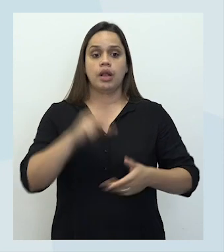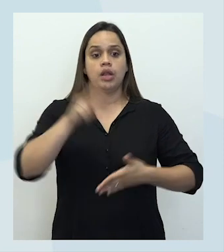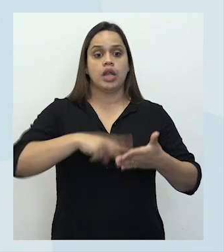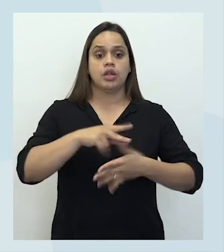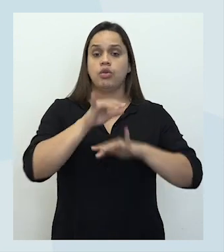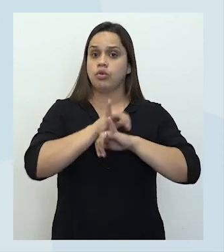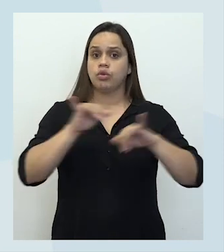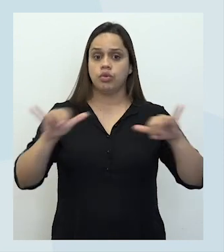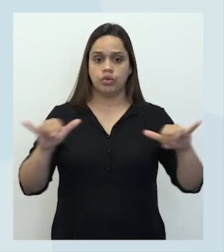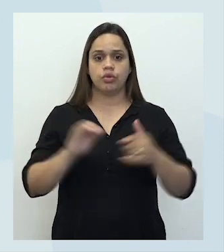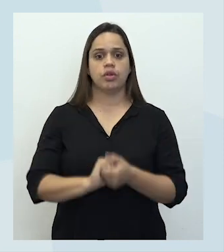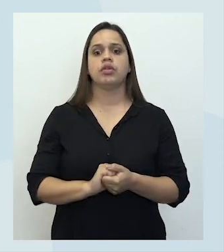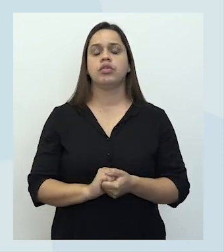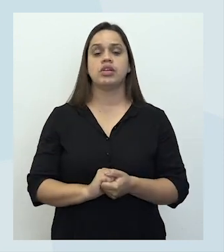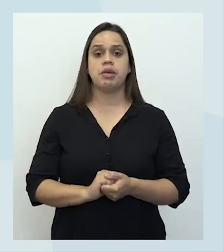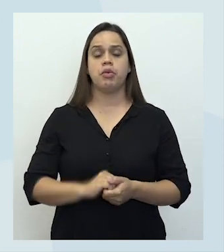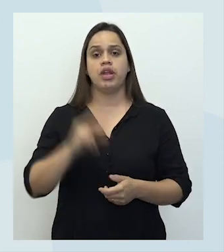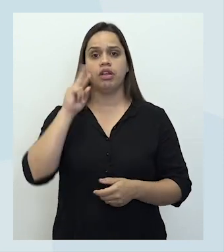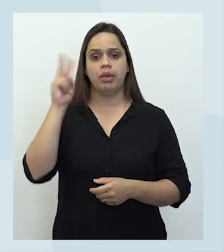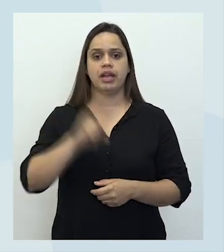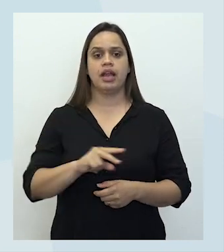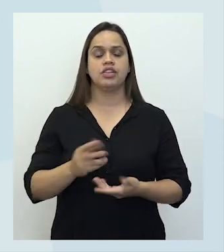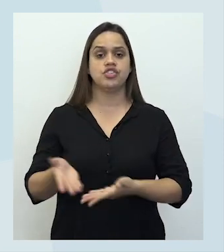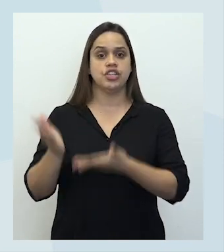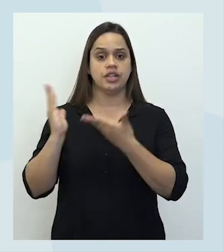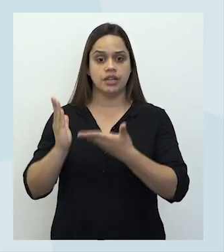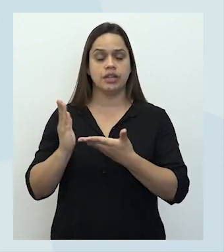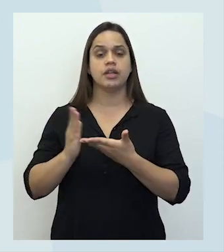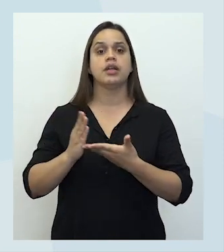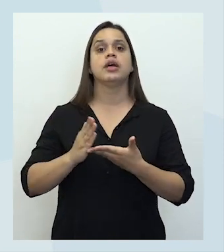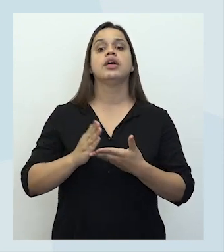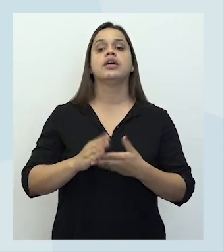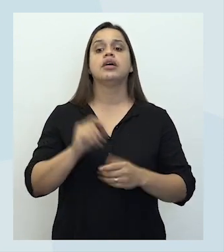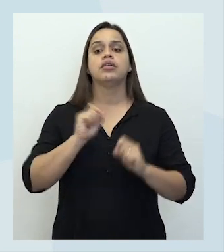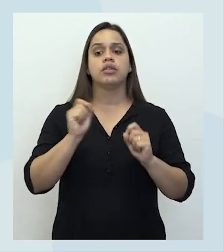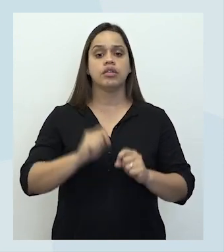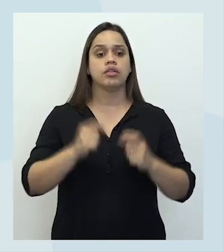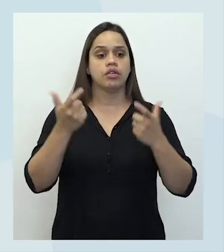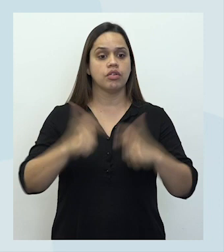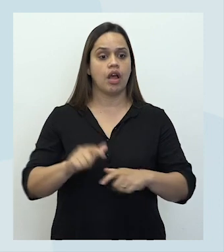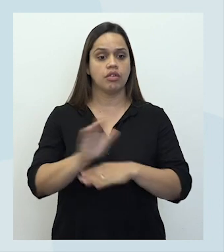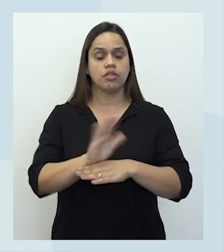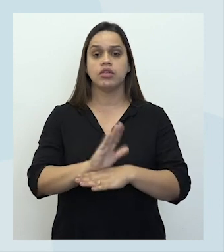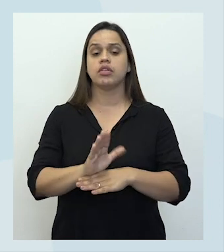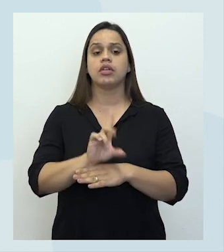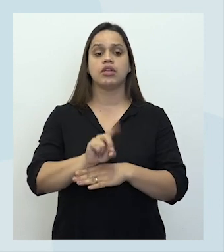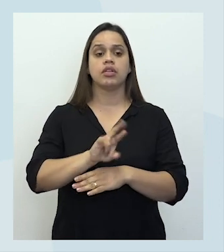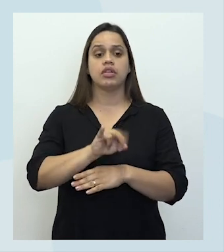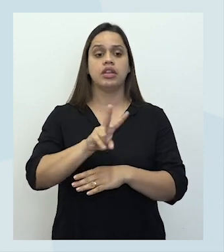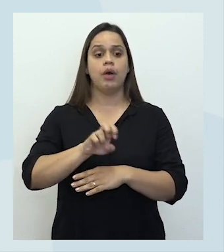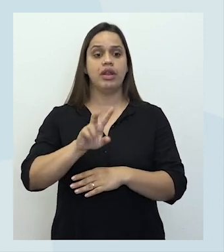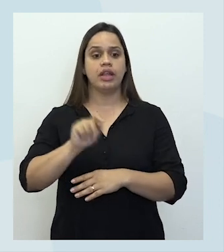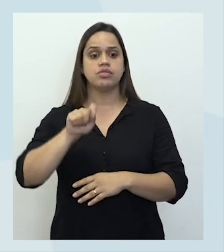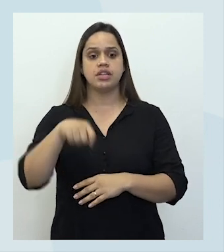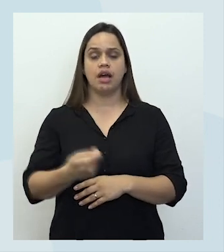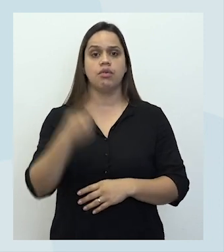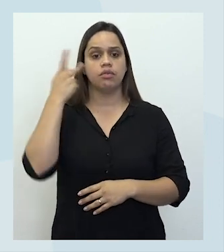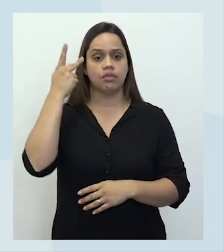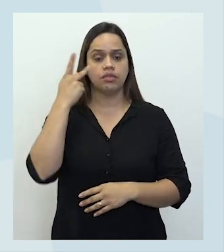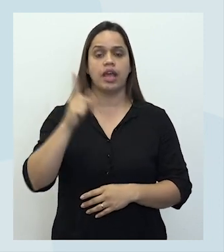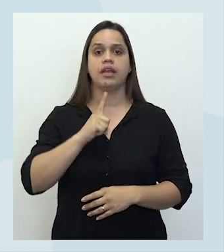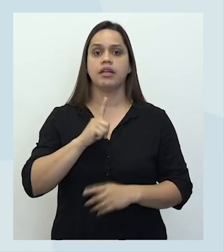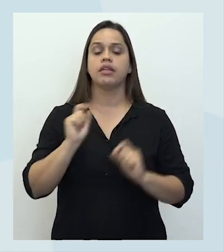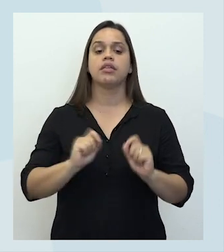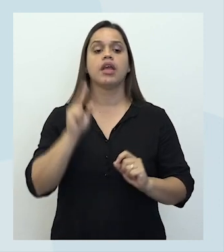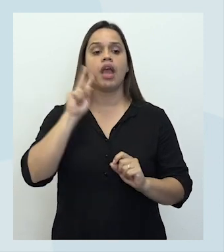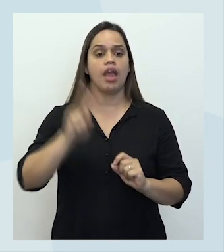da notícia. Memorial da América Latina inaugura cinema em drive-in em São Paulo. Fragmento. Tem tudo a ver aí com